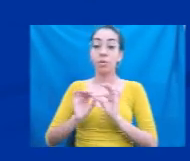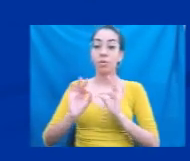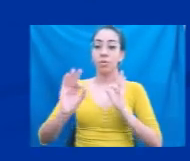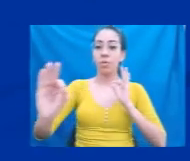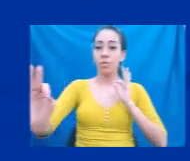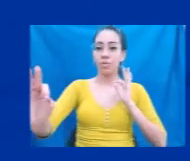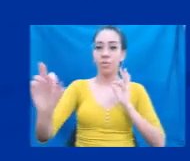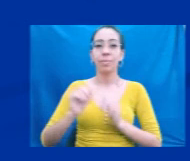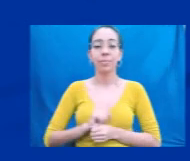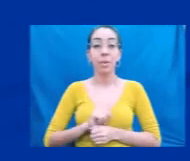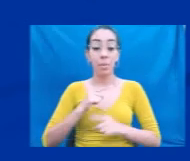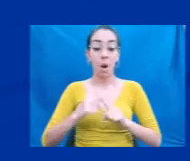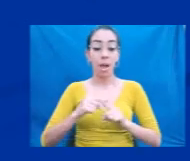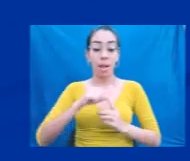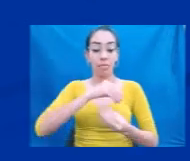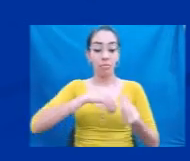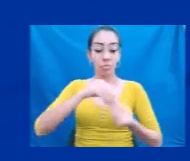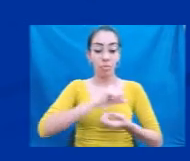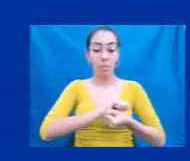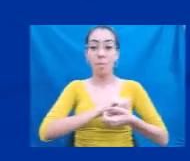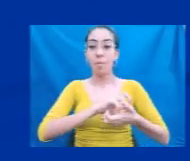né, do epicentro lá.